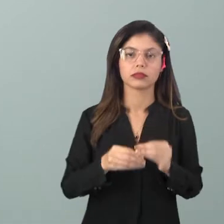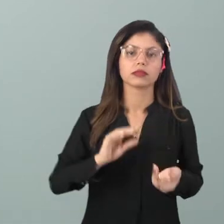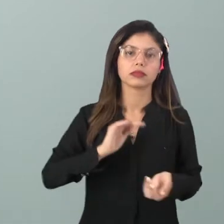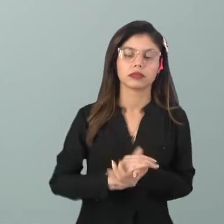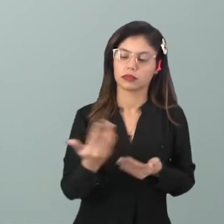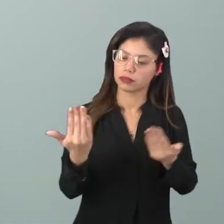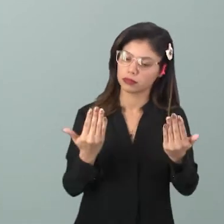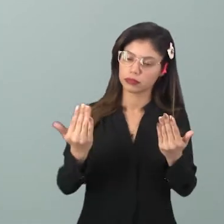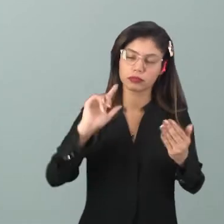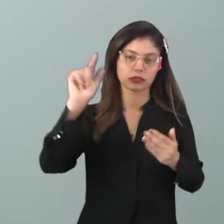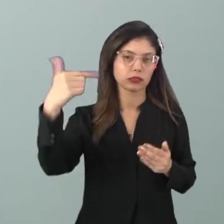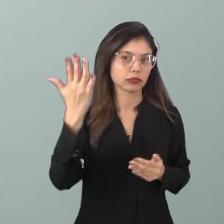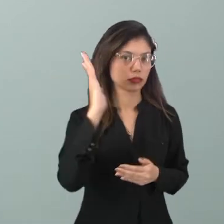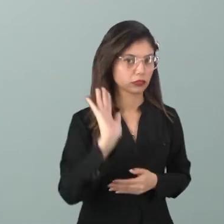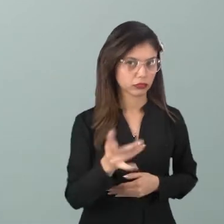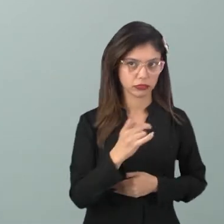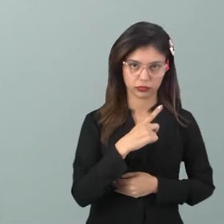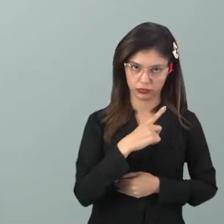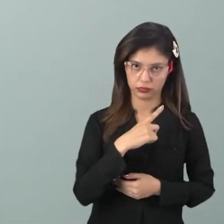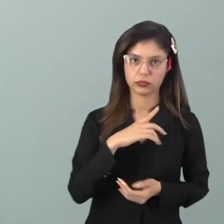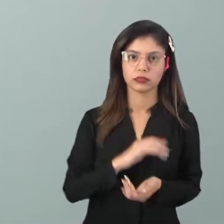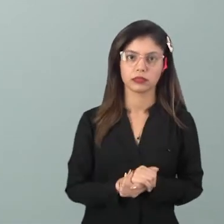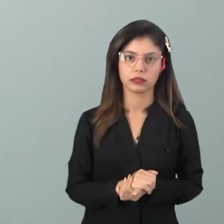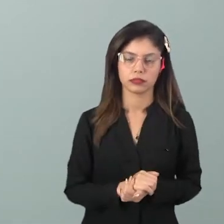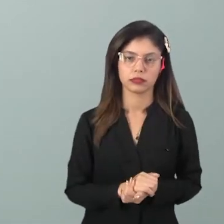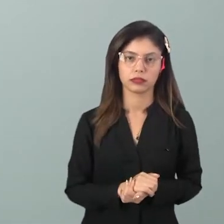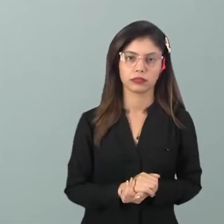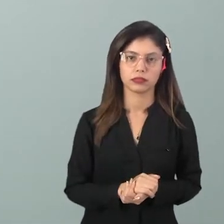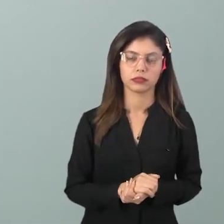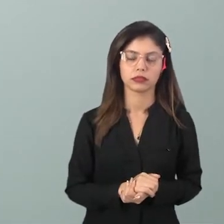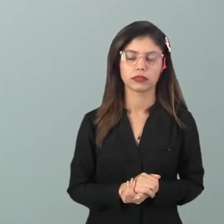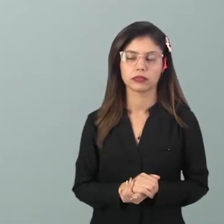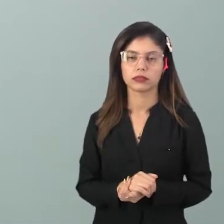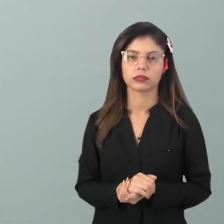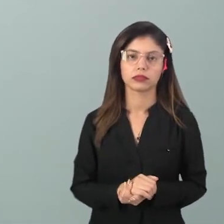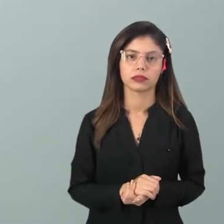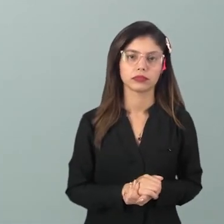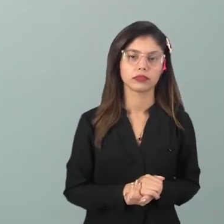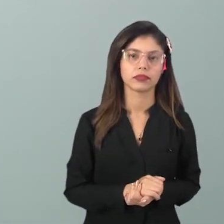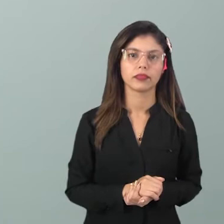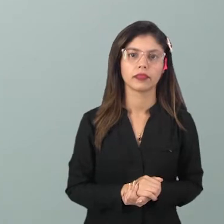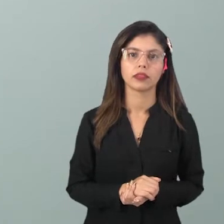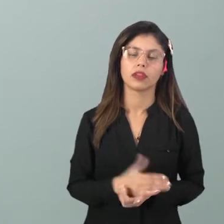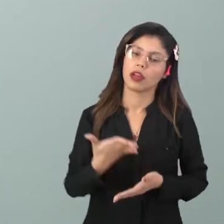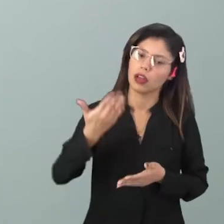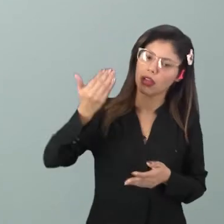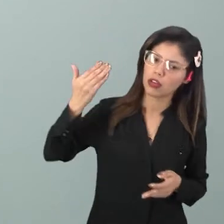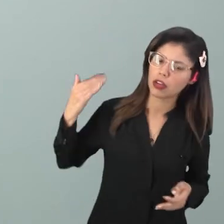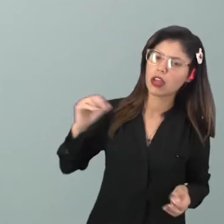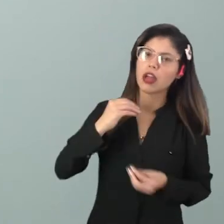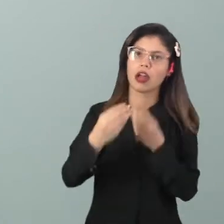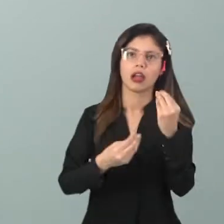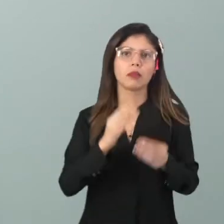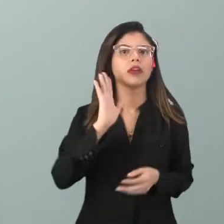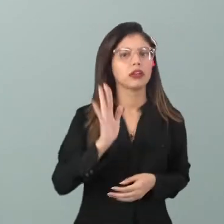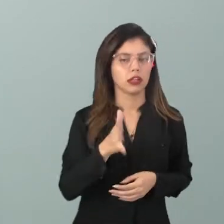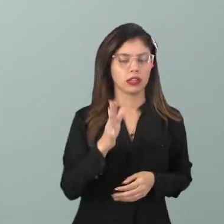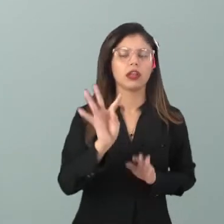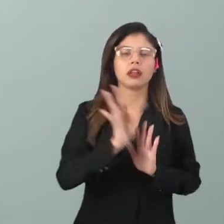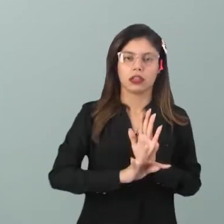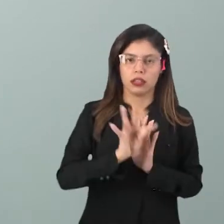faz relação com outro já existente, é óbvio que ele não é mais antigo com aquele que está